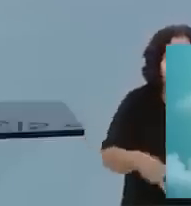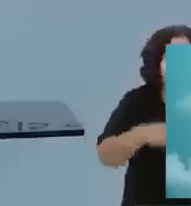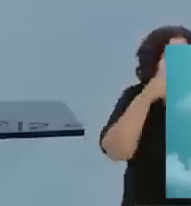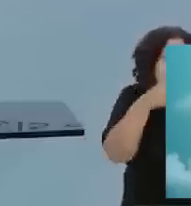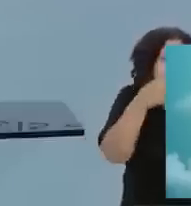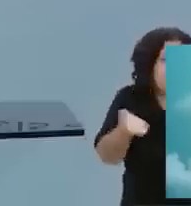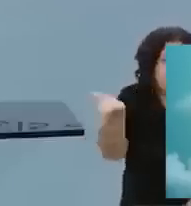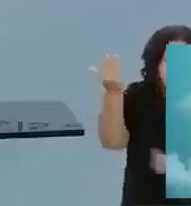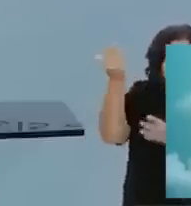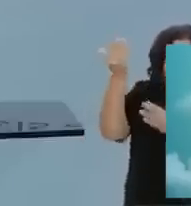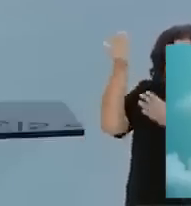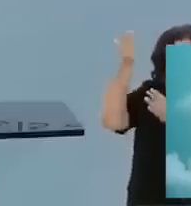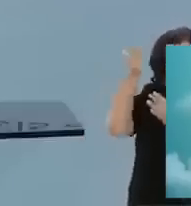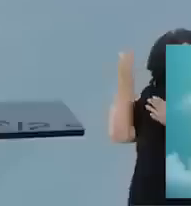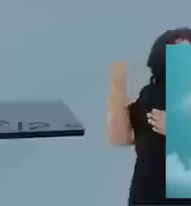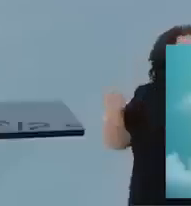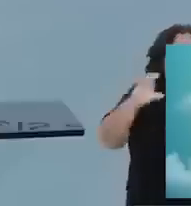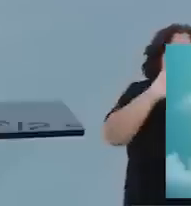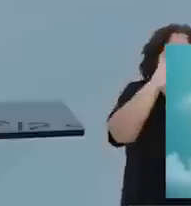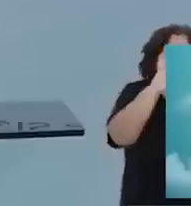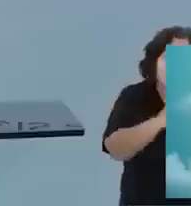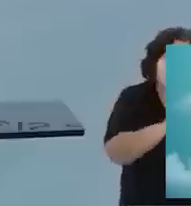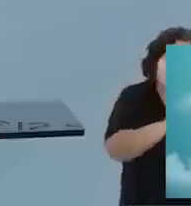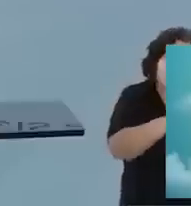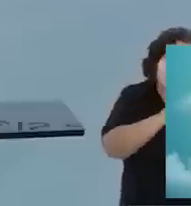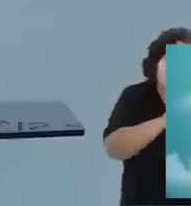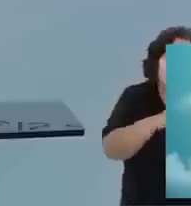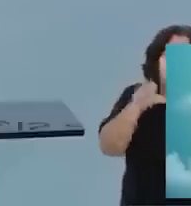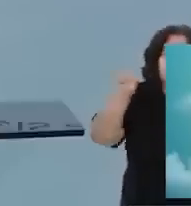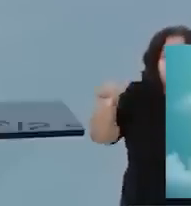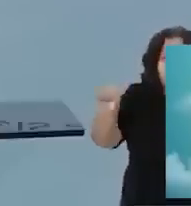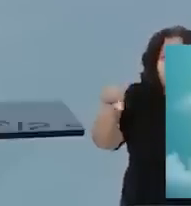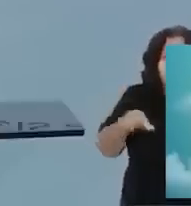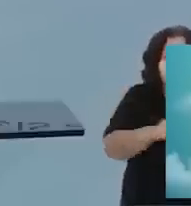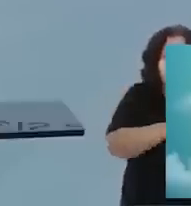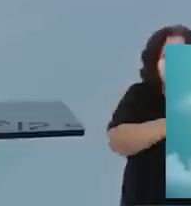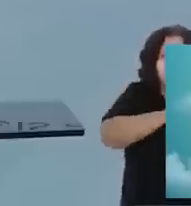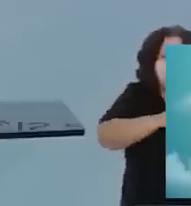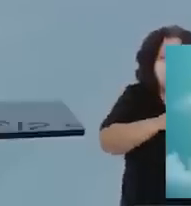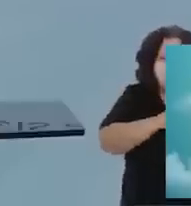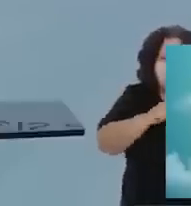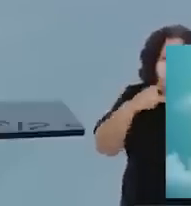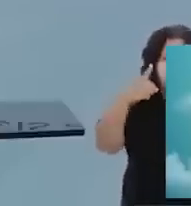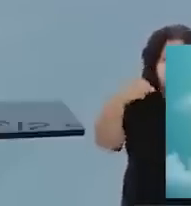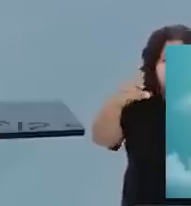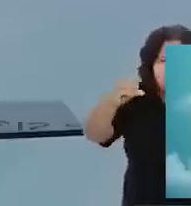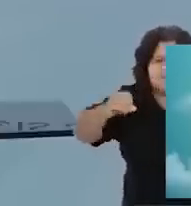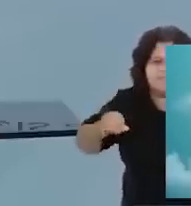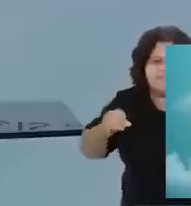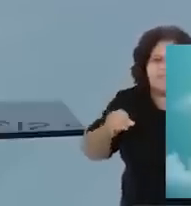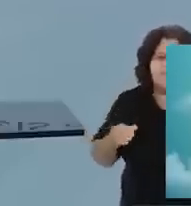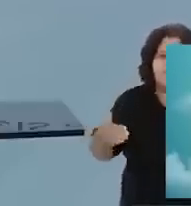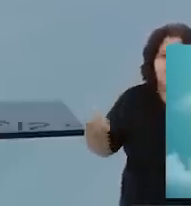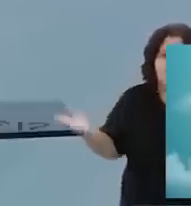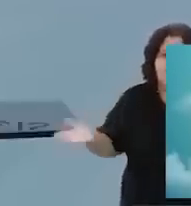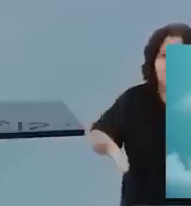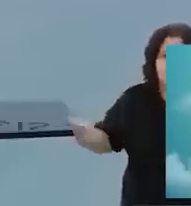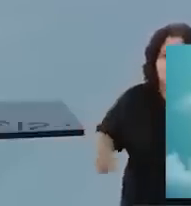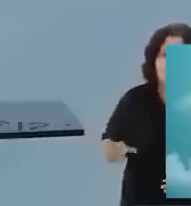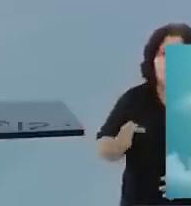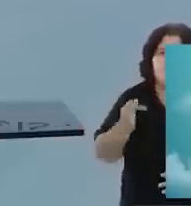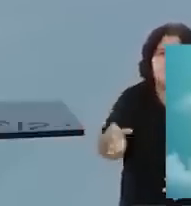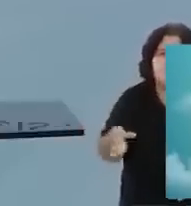falando do passado no capítulo 9, do presente no capítulo 10 e do futuro no capítulo 11. Hoje nos importa